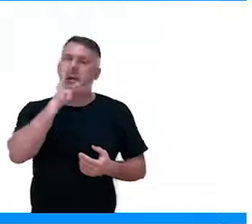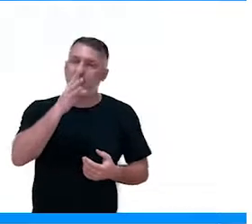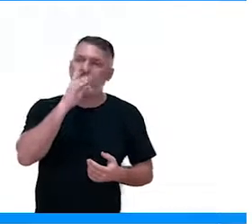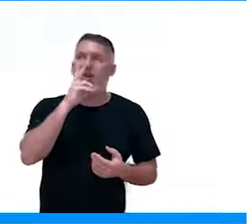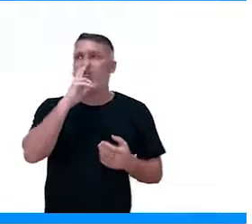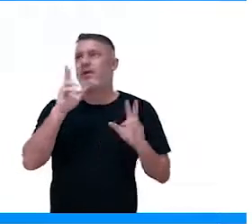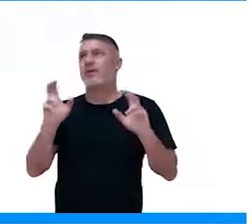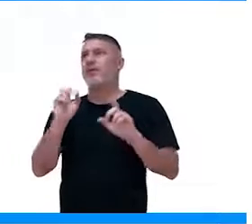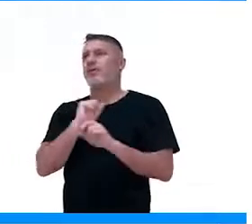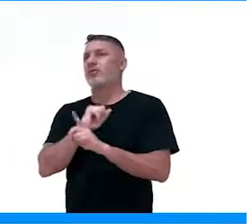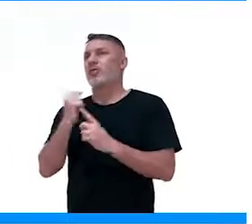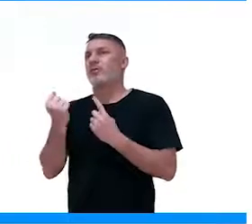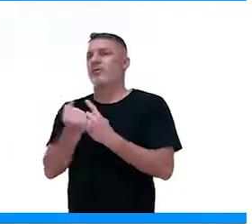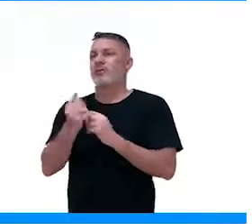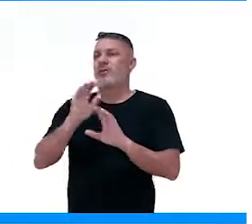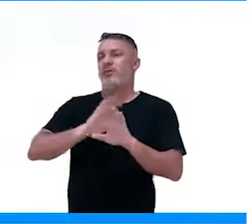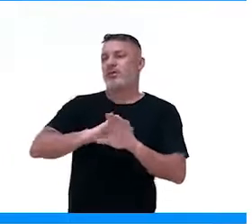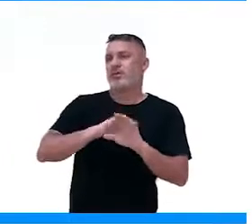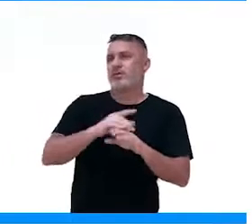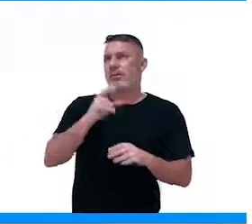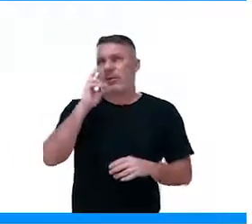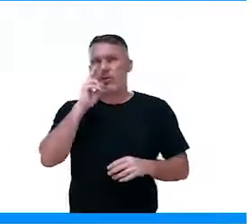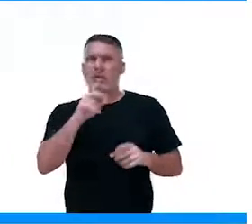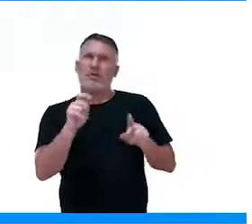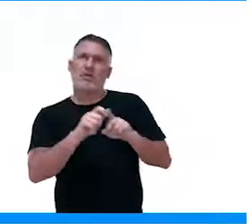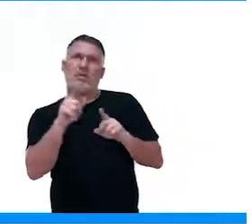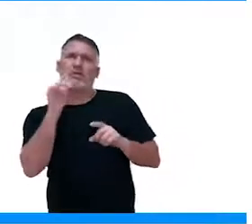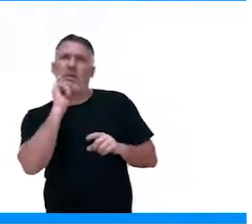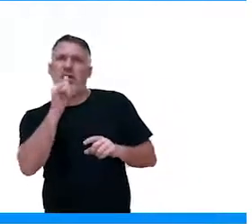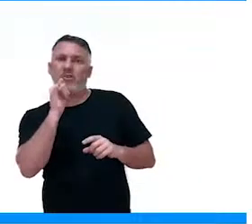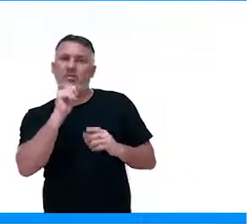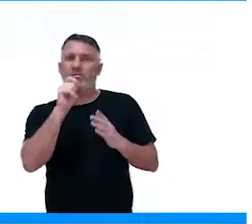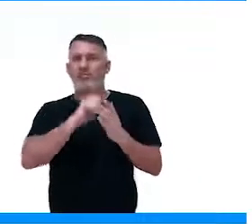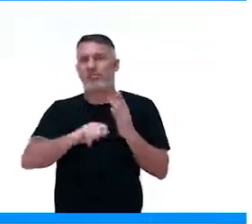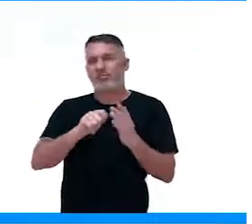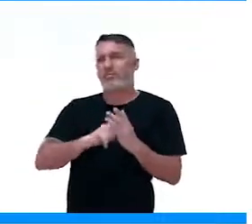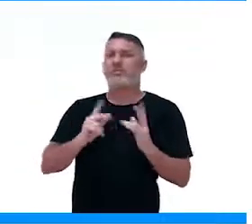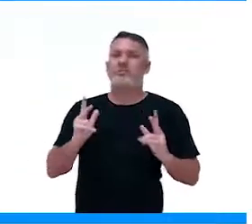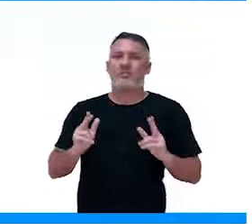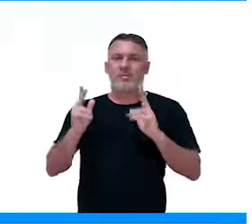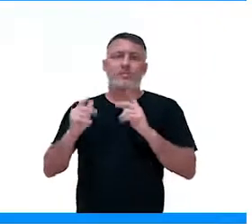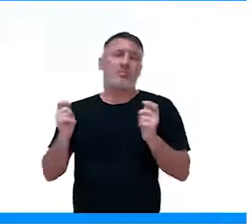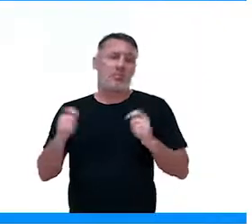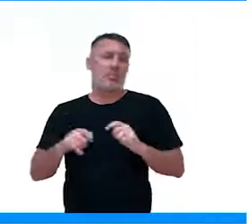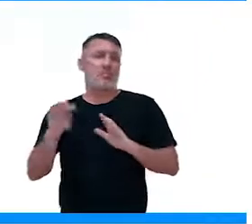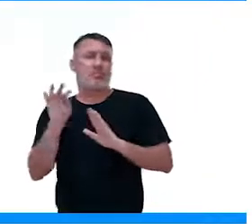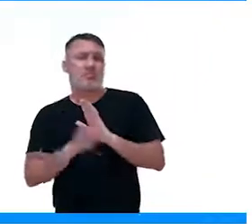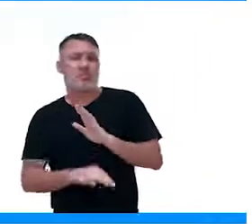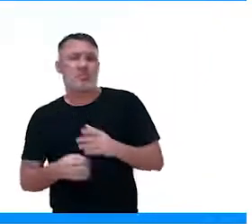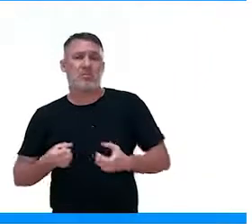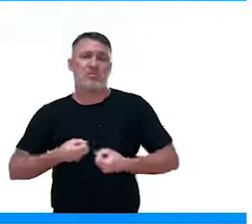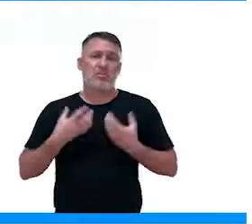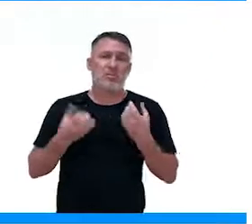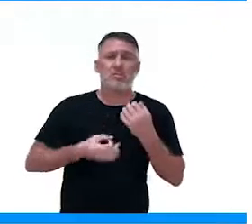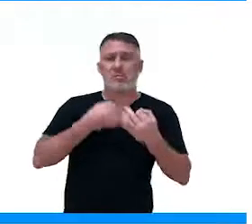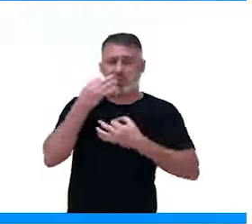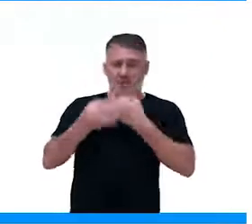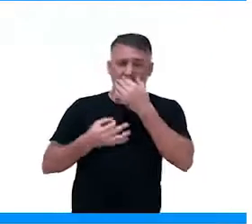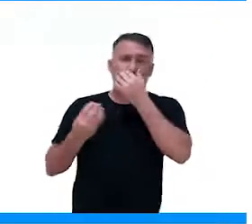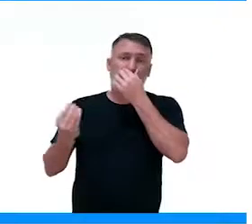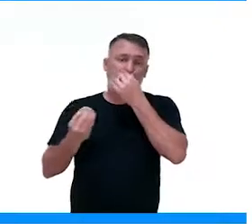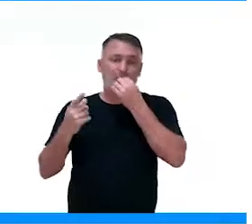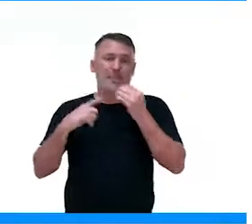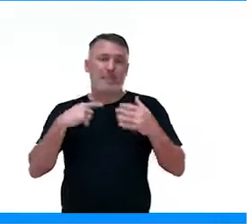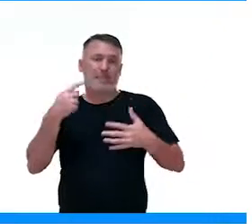uma crítica social, que você pode até escrever uma narrativa sobre essa tirinha, né? Pode fazer um texto dissertativo,